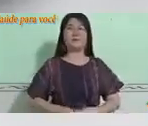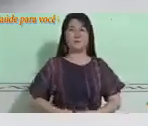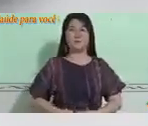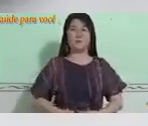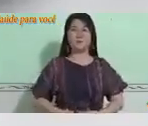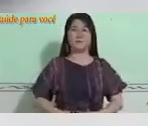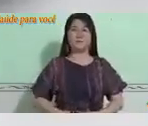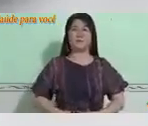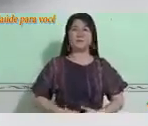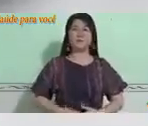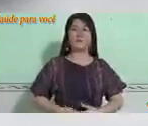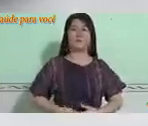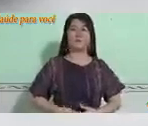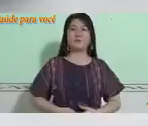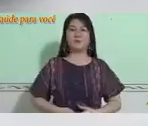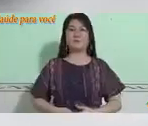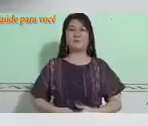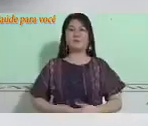retirada completamente.